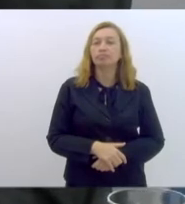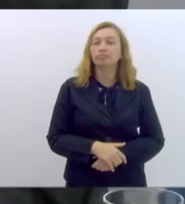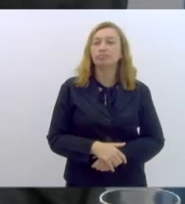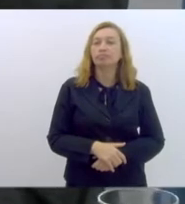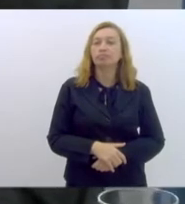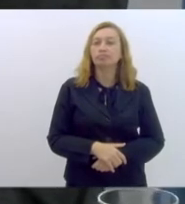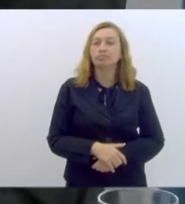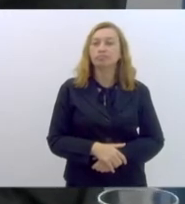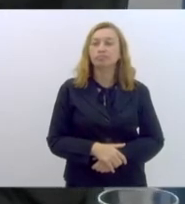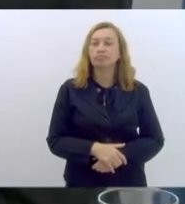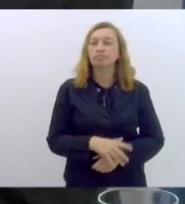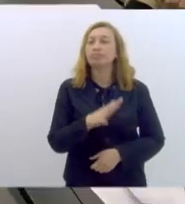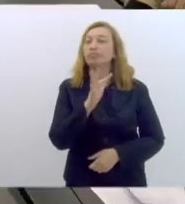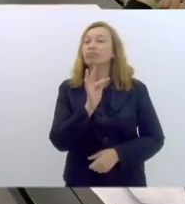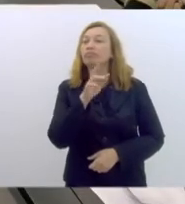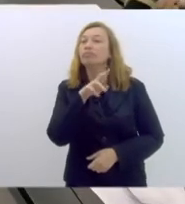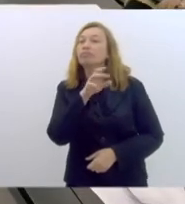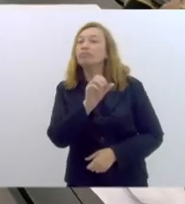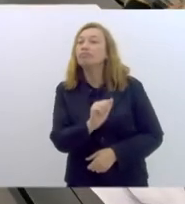Por favor, Fernanda.